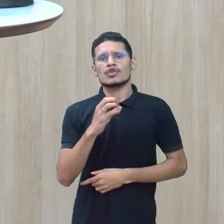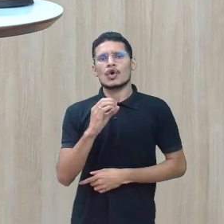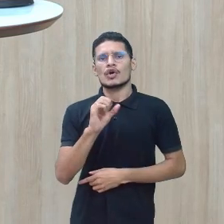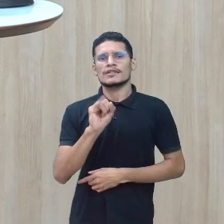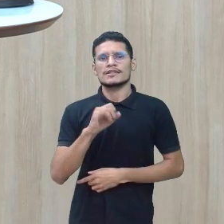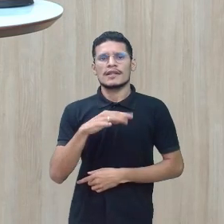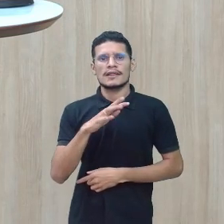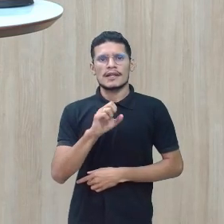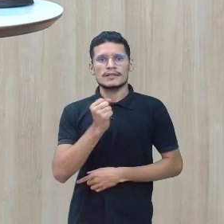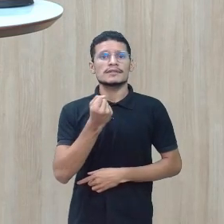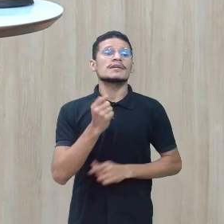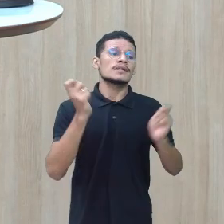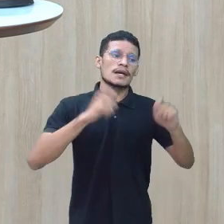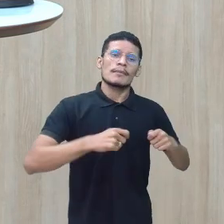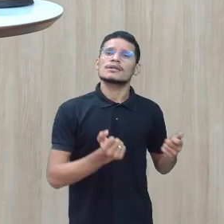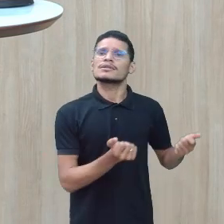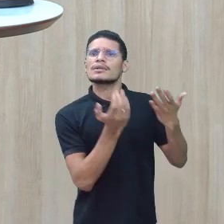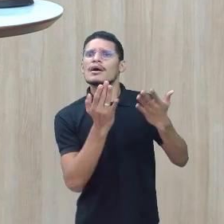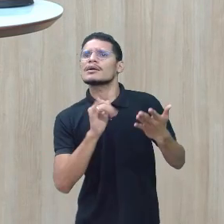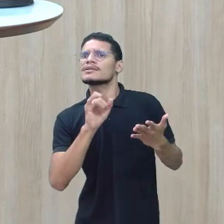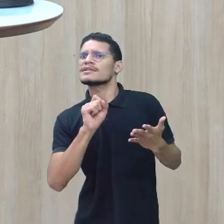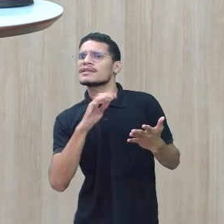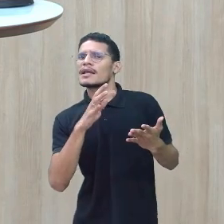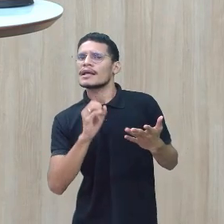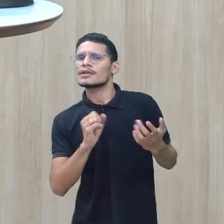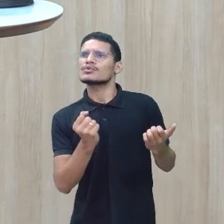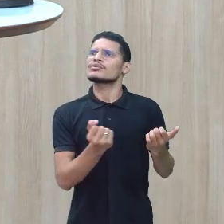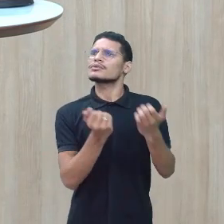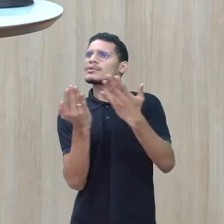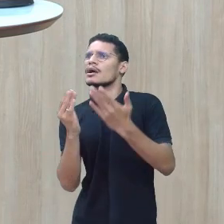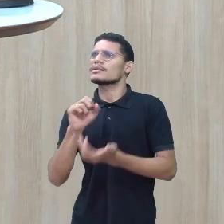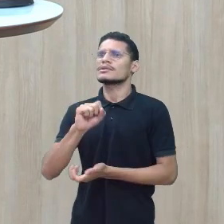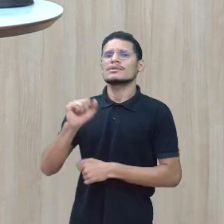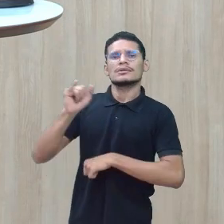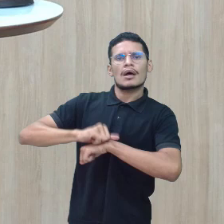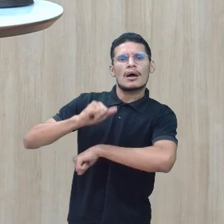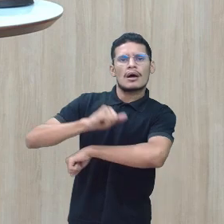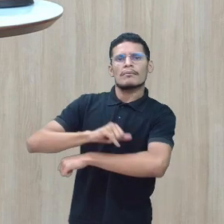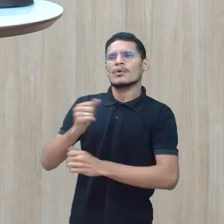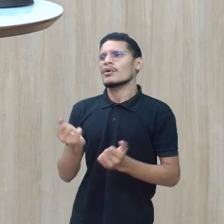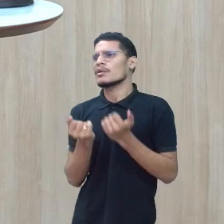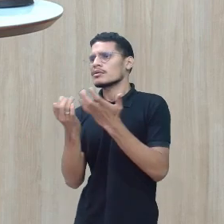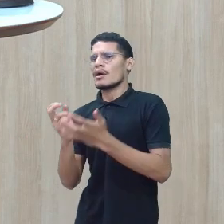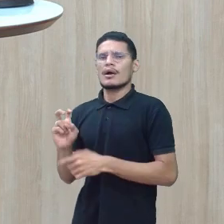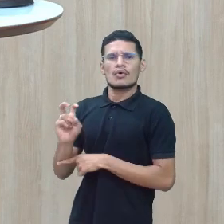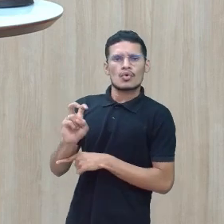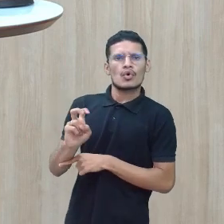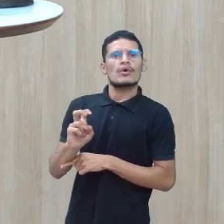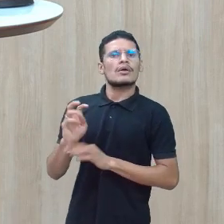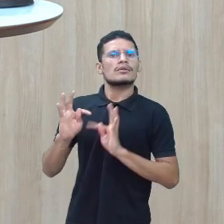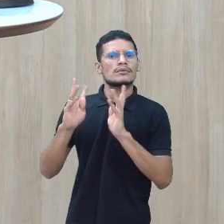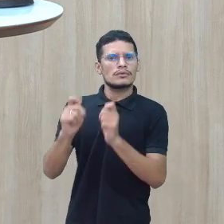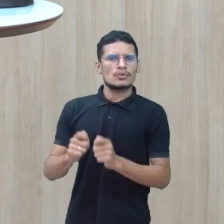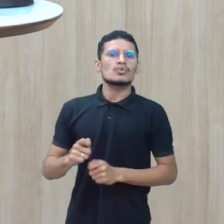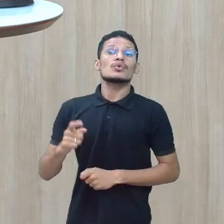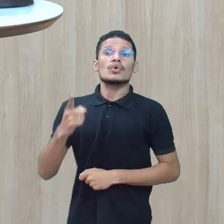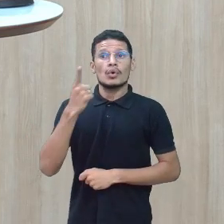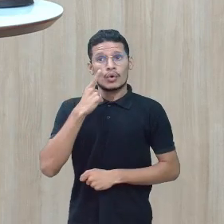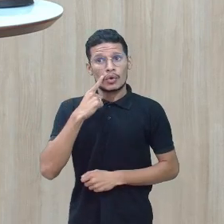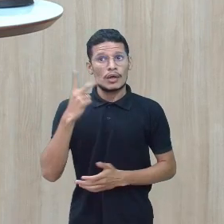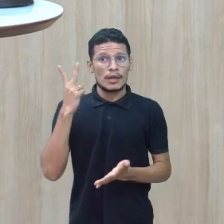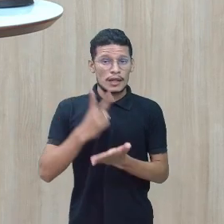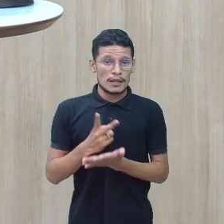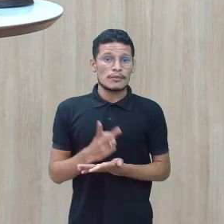vai passando para o inseto que se alimentou do vegetal, vai passando para o sapo que alimenta do inseto. Lembrando sempre que na